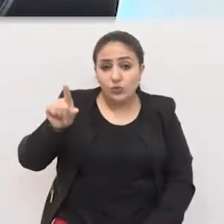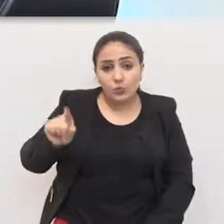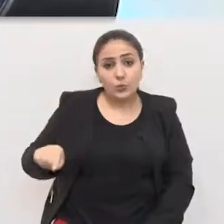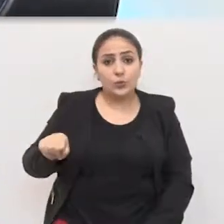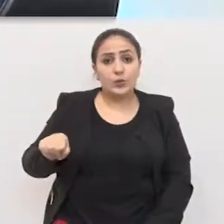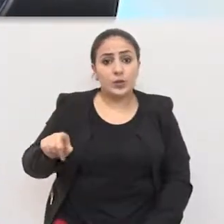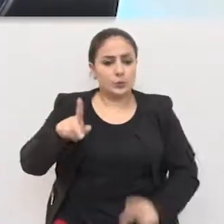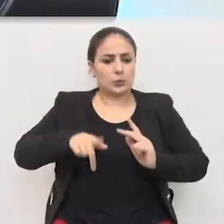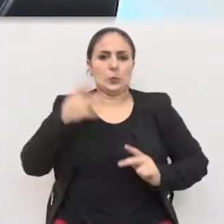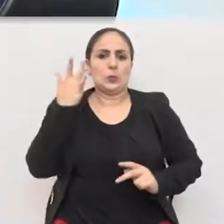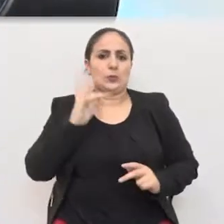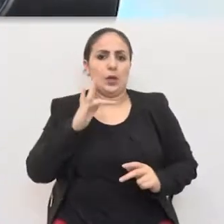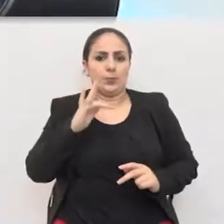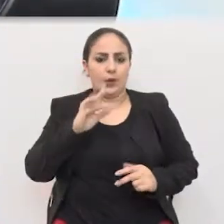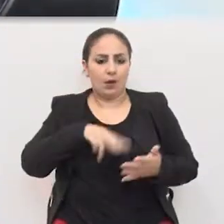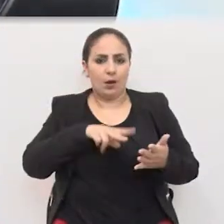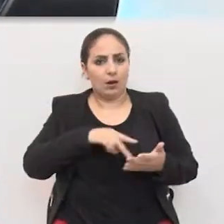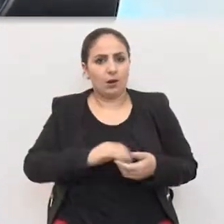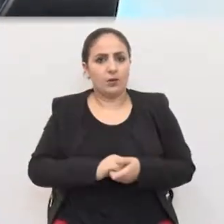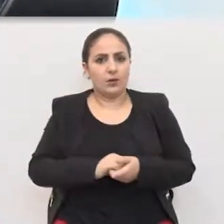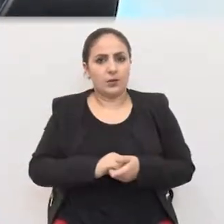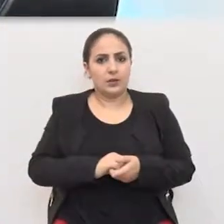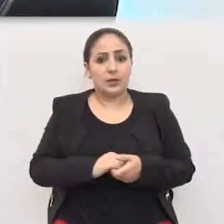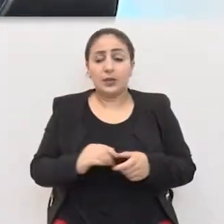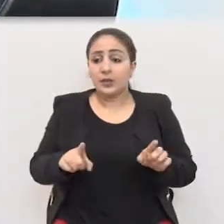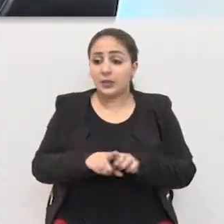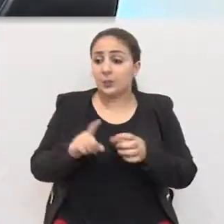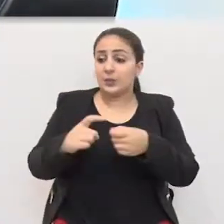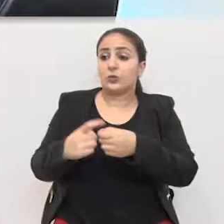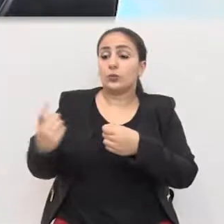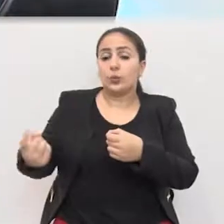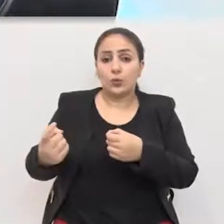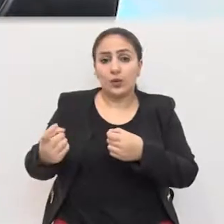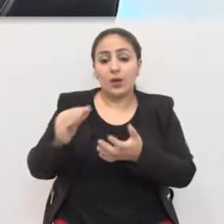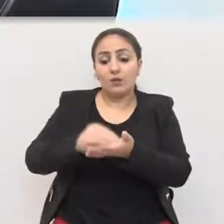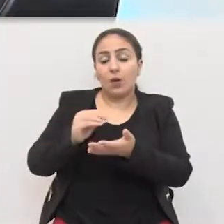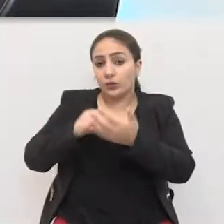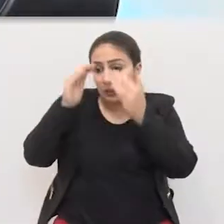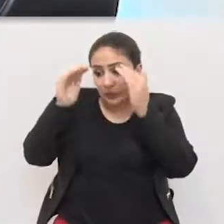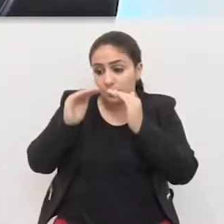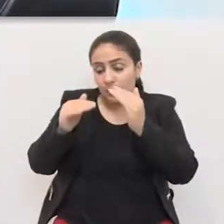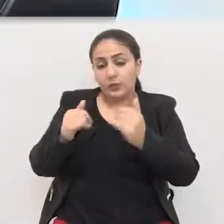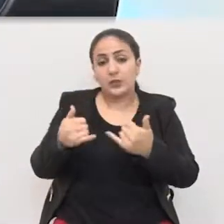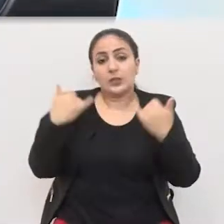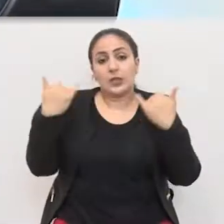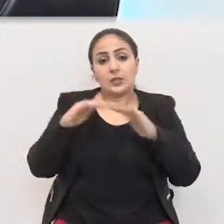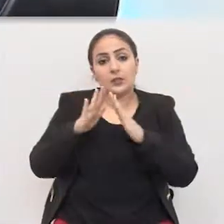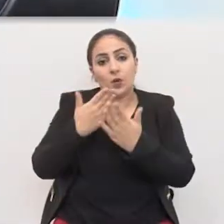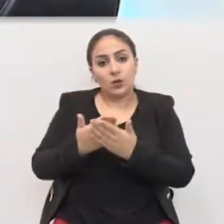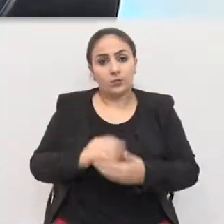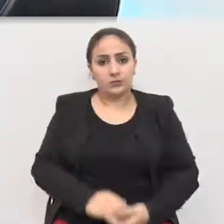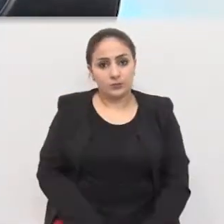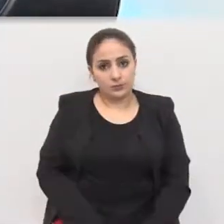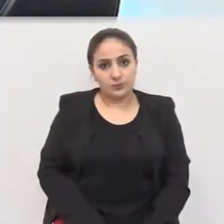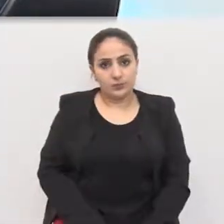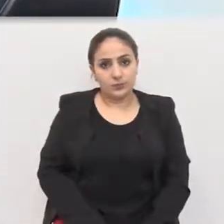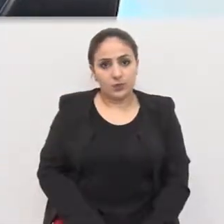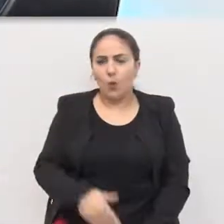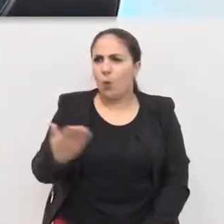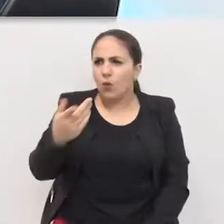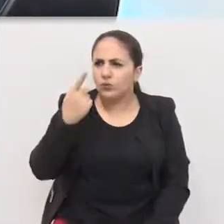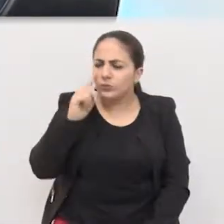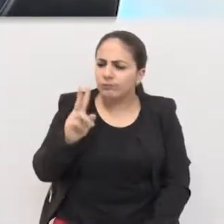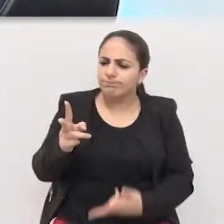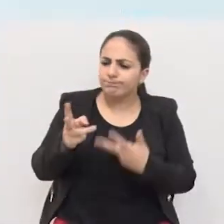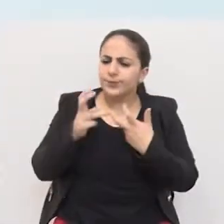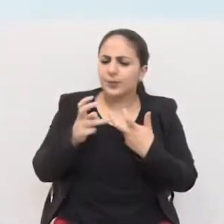reduzir, mas de eliminar diz respeito a crianças em idade de estar na idade escola. Escolar. Na idade... Hoje se